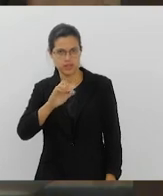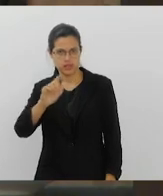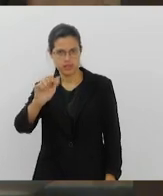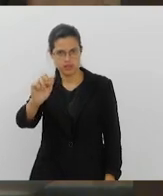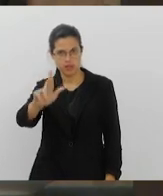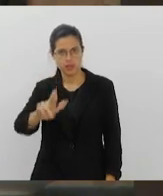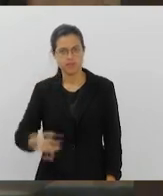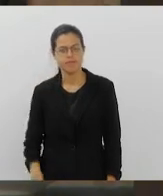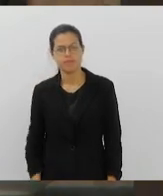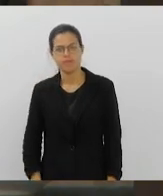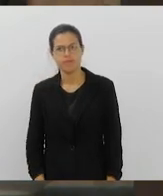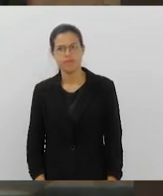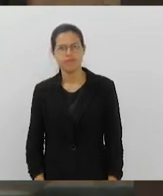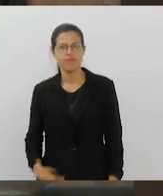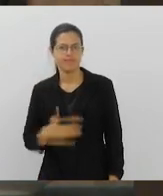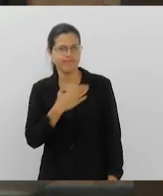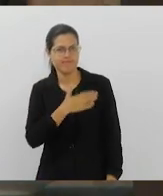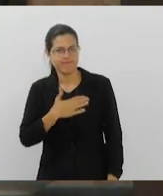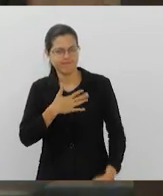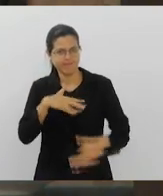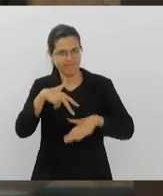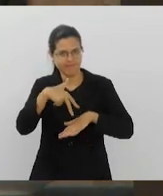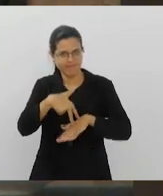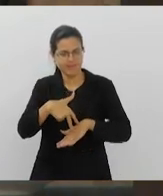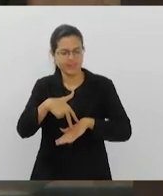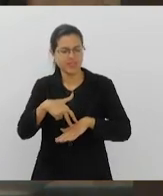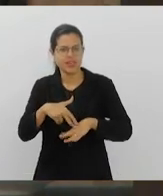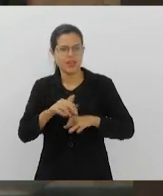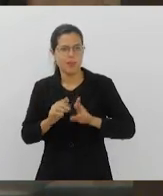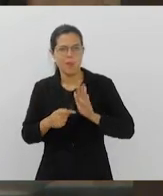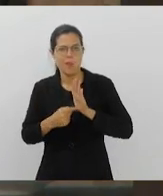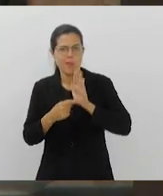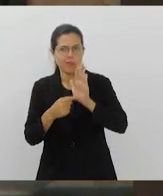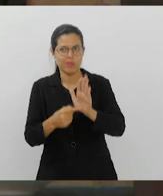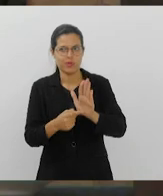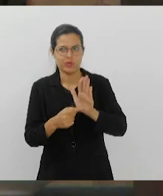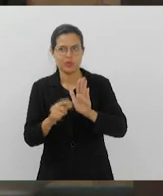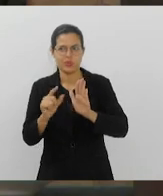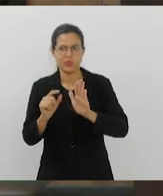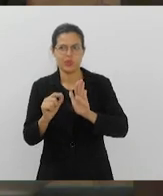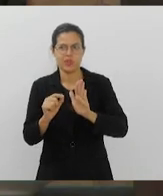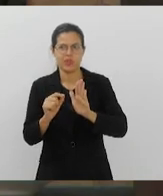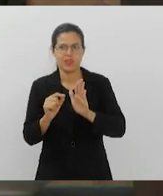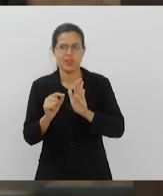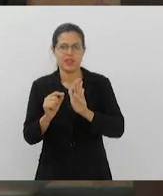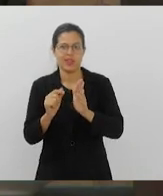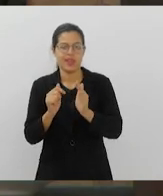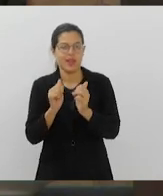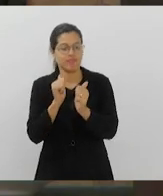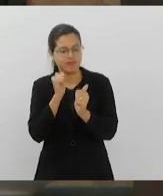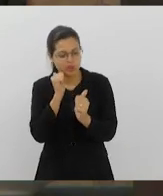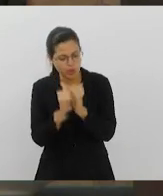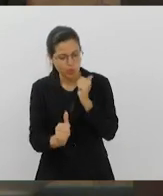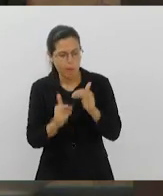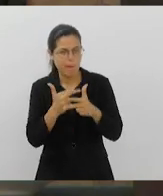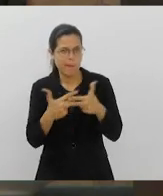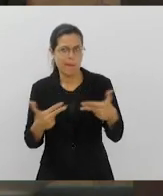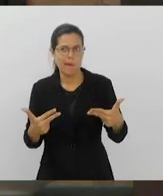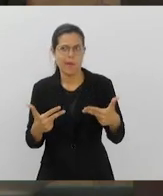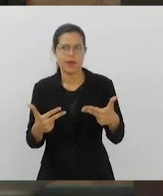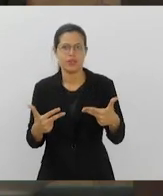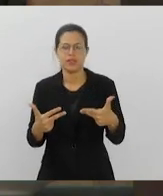hoje. Representa, sem dúvida nenhuma, não ao esporte, muito mais do que isso. Fui perguntado